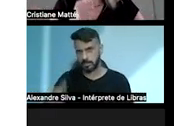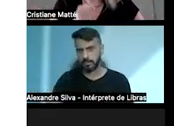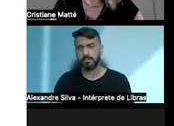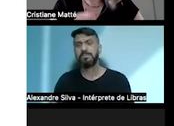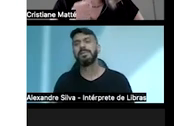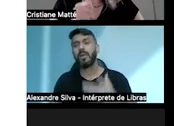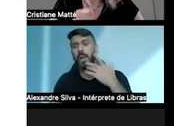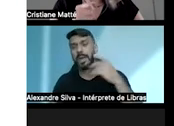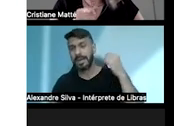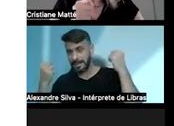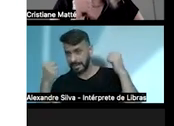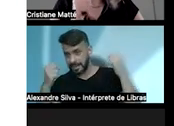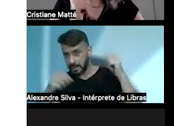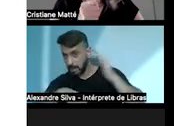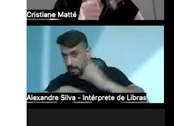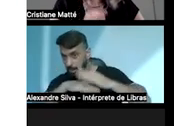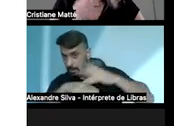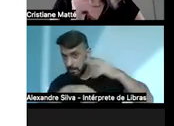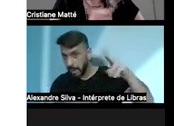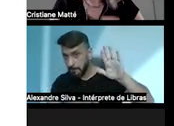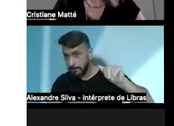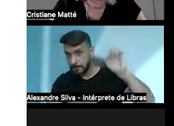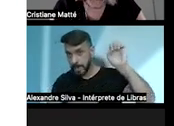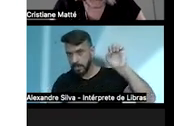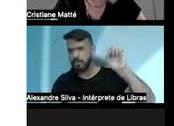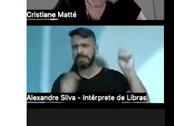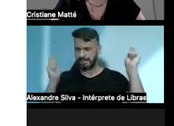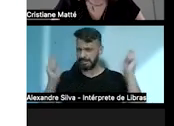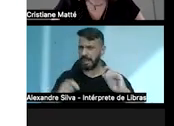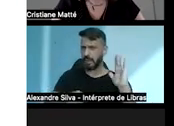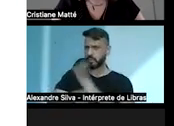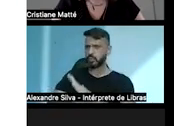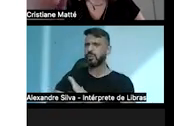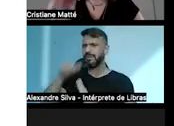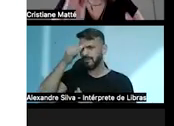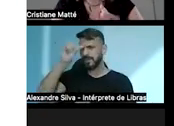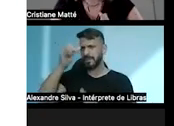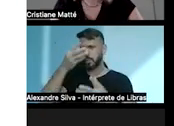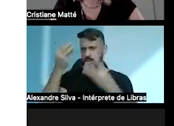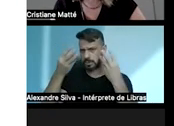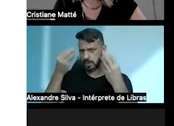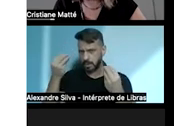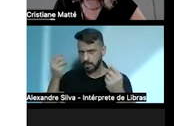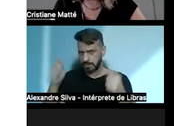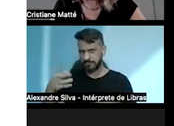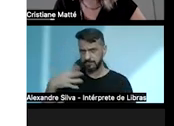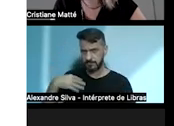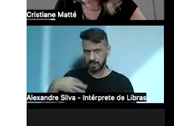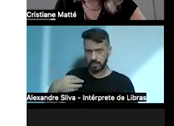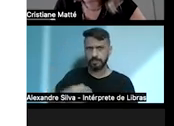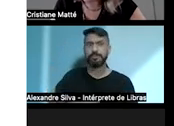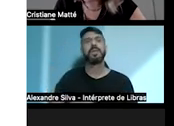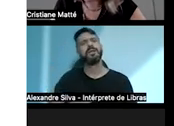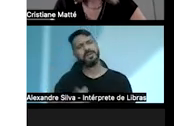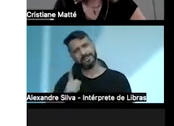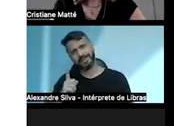que o exercício realizado pela mãe é capaz de prevenir a doença de Alzheimer? A gente foi para o PubMed, como a gente